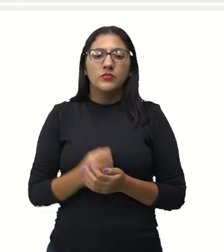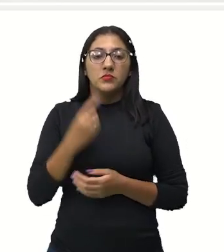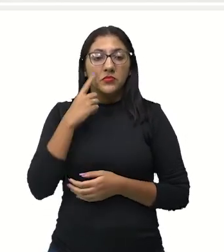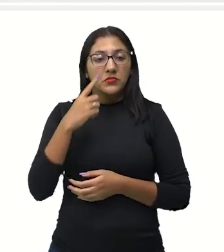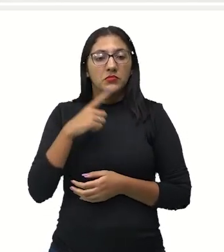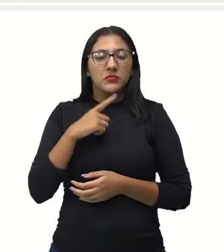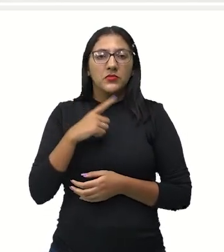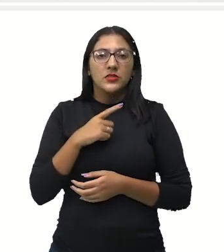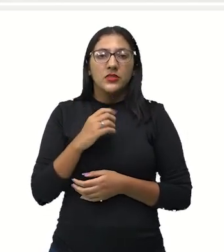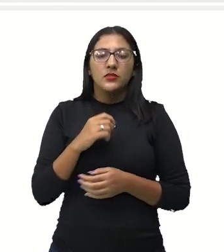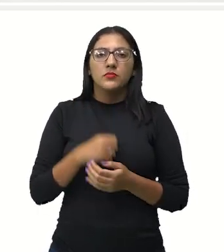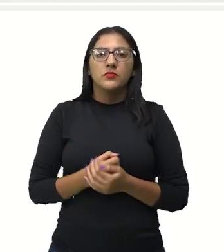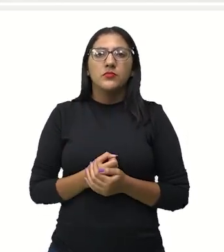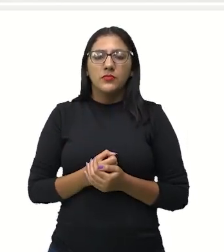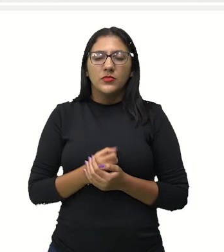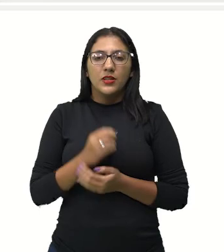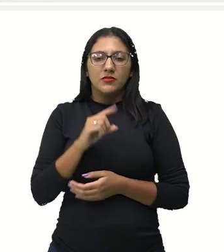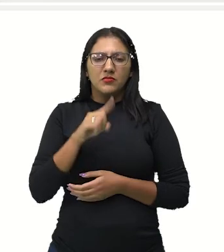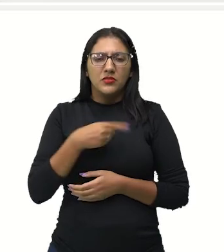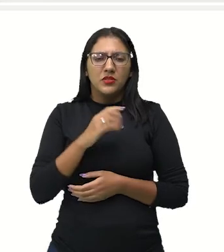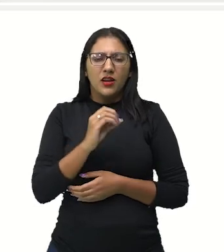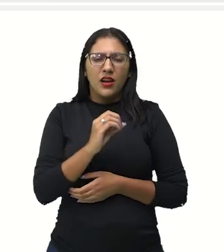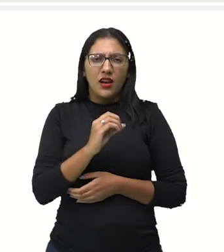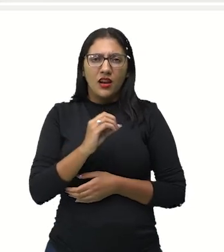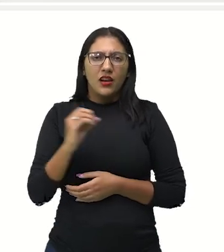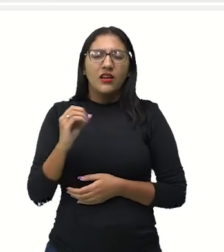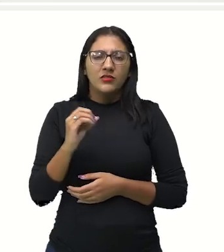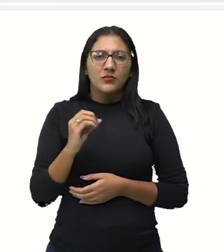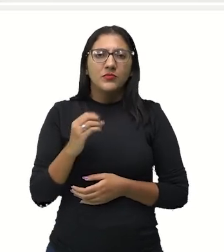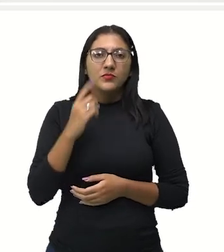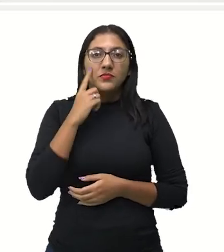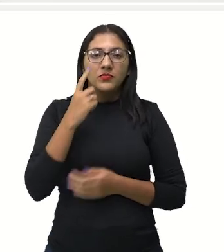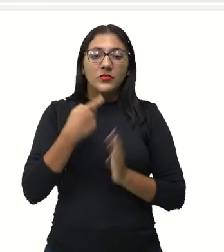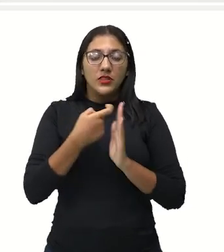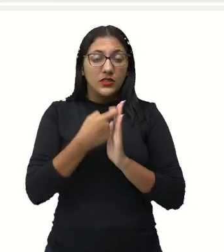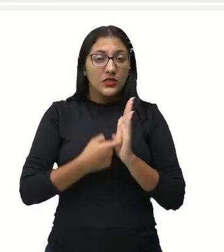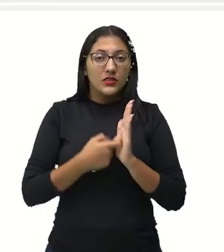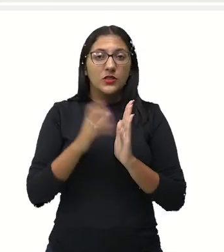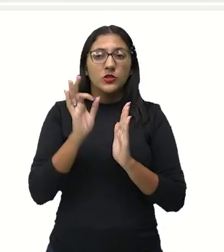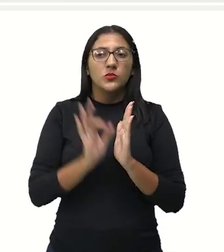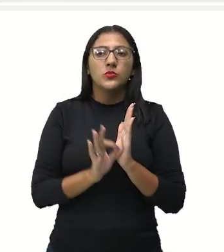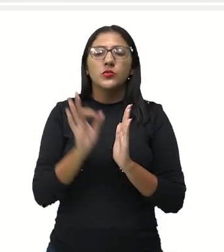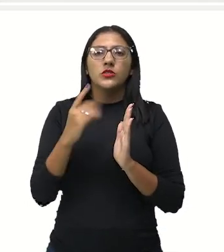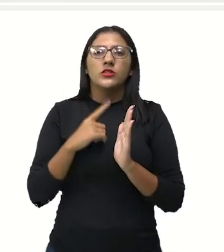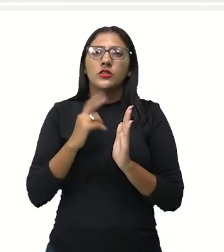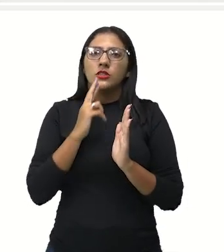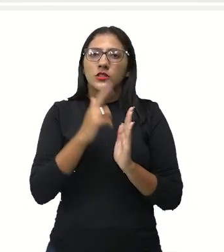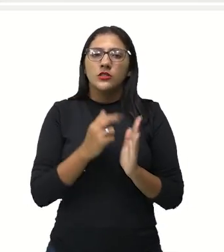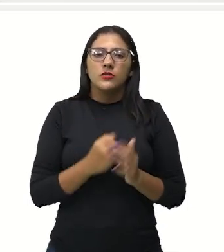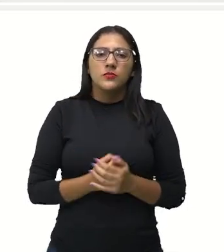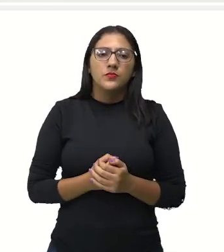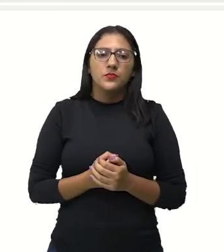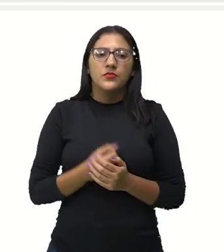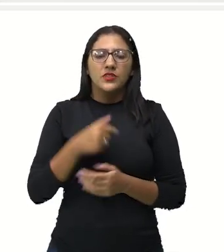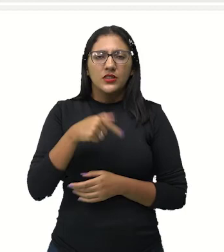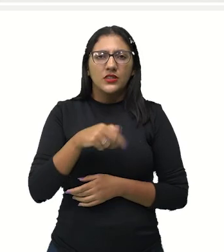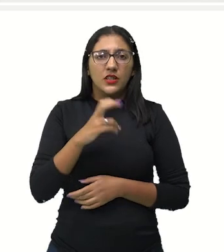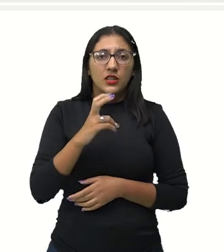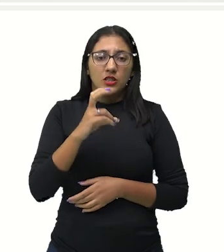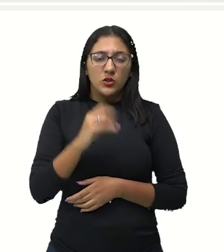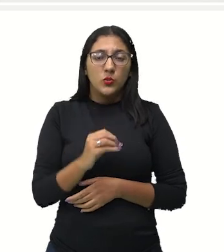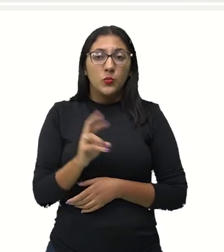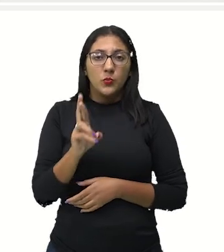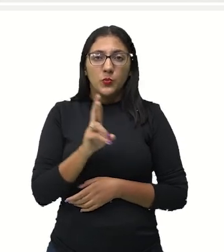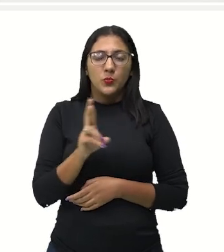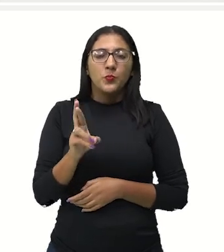símbolo do dinheiro, né? Em dinheiro, então, ficou então que os juros são igual a 750,